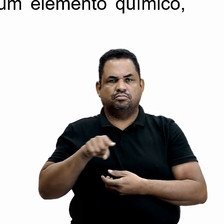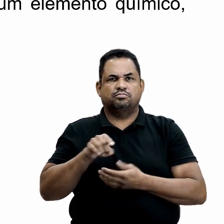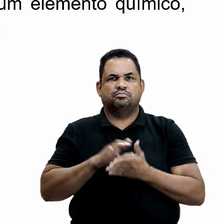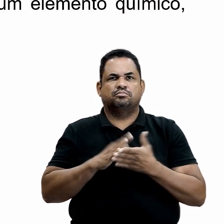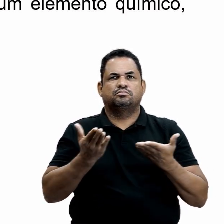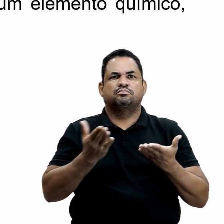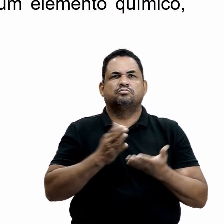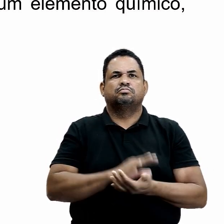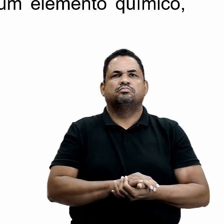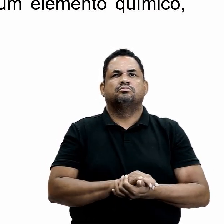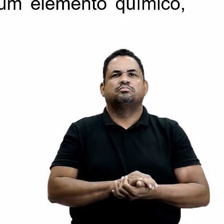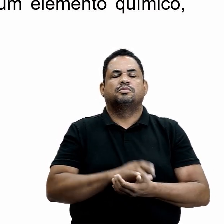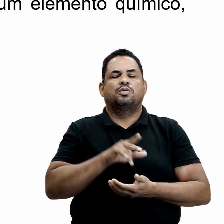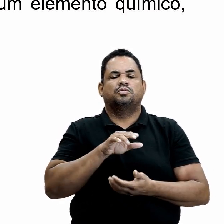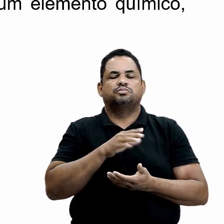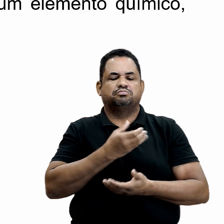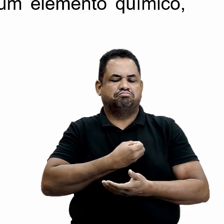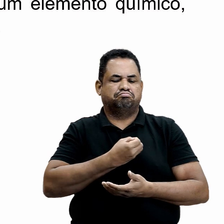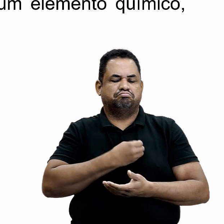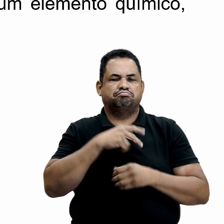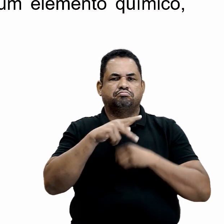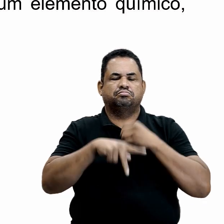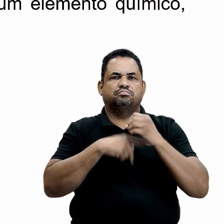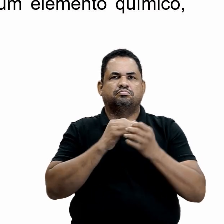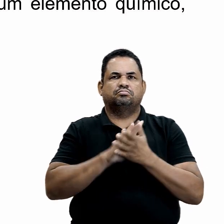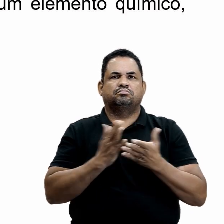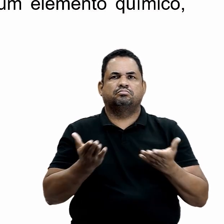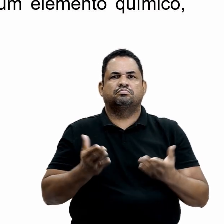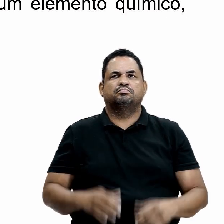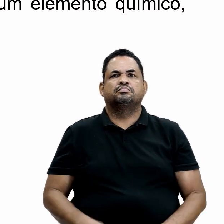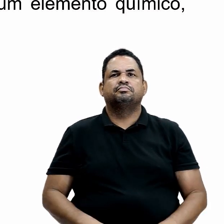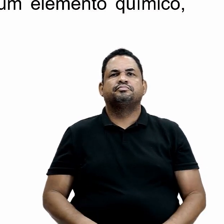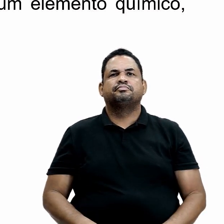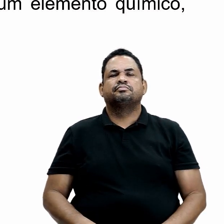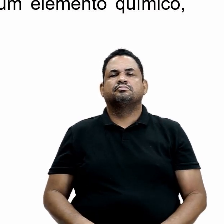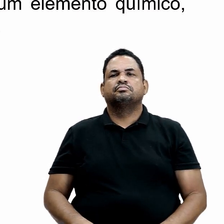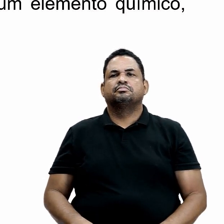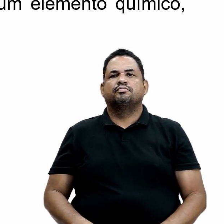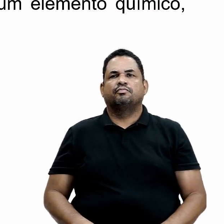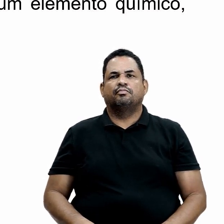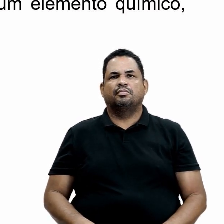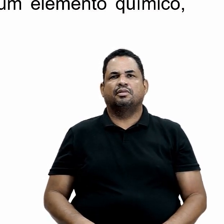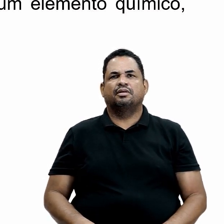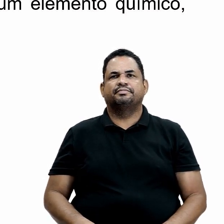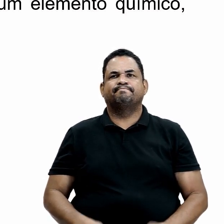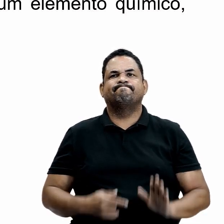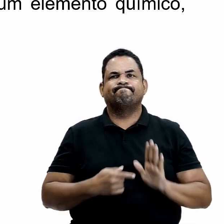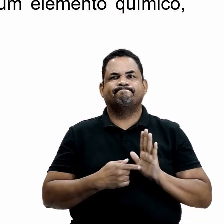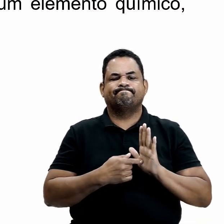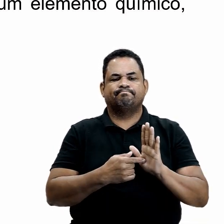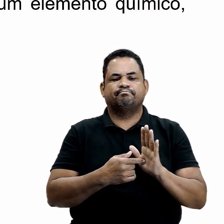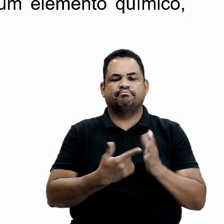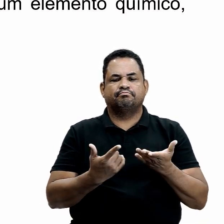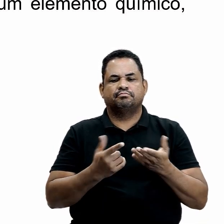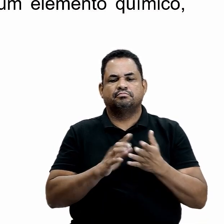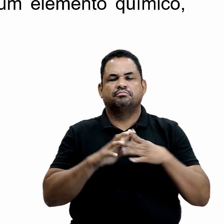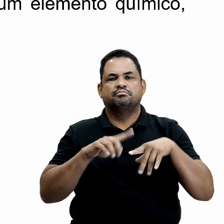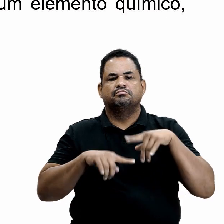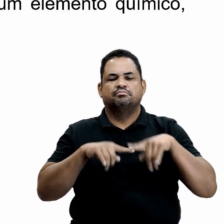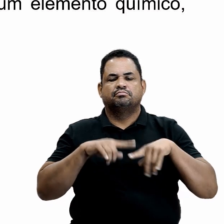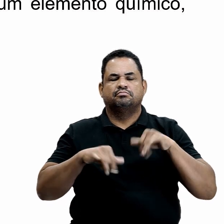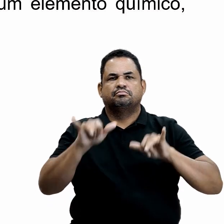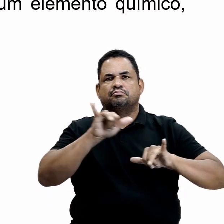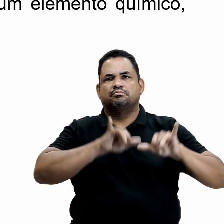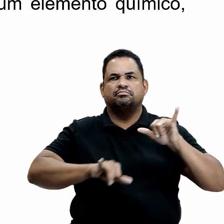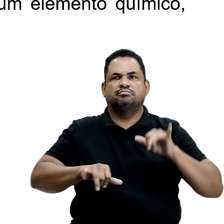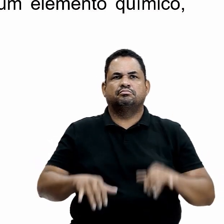ao número de prótons, não é isso? Então, o número atômico Z, ele identifica o elemento químico,